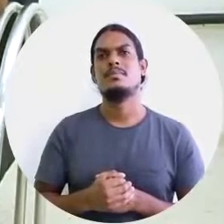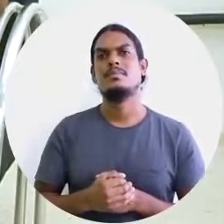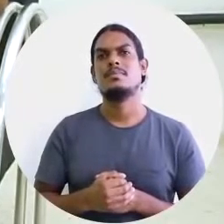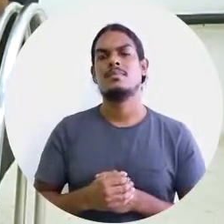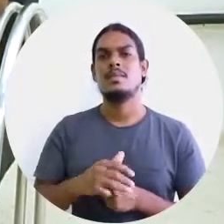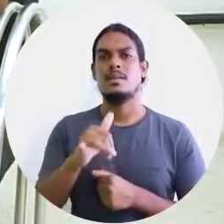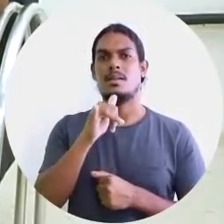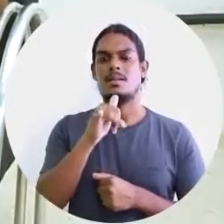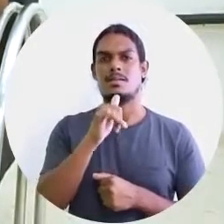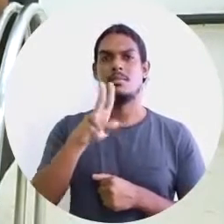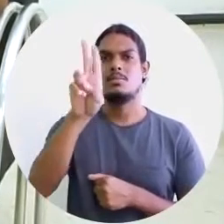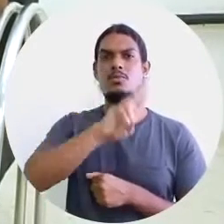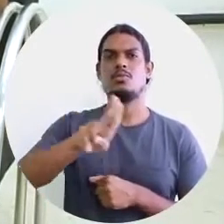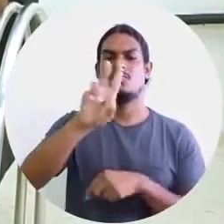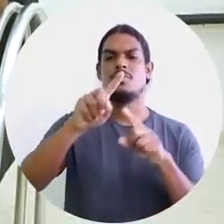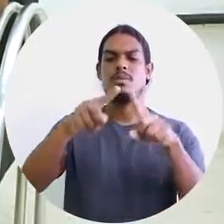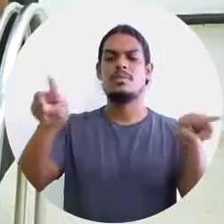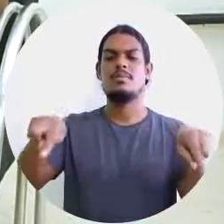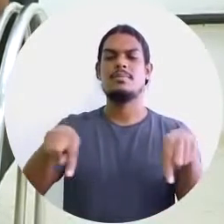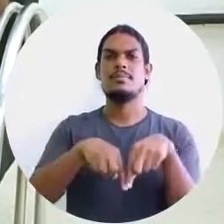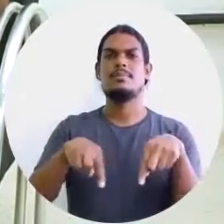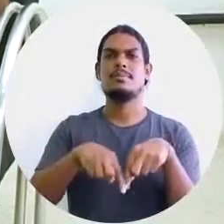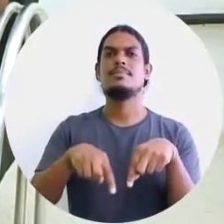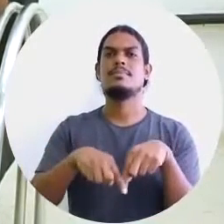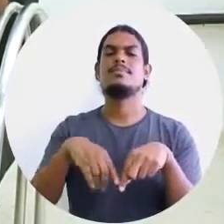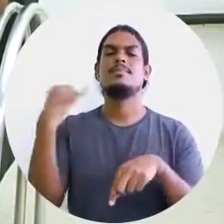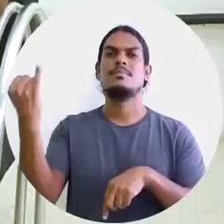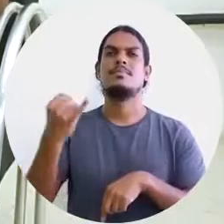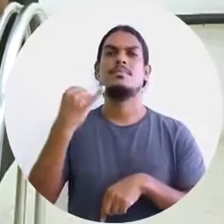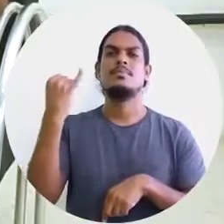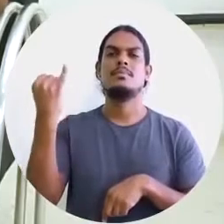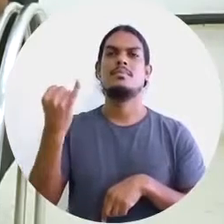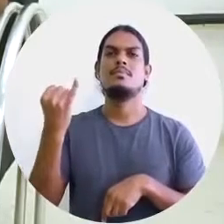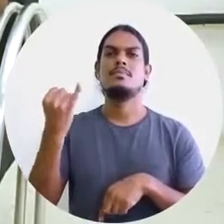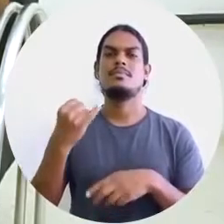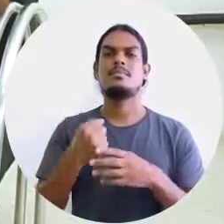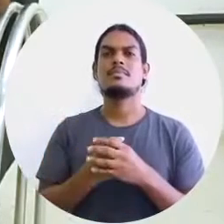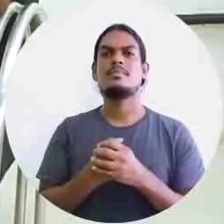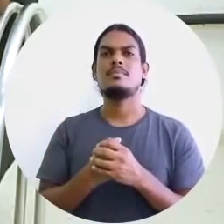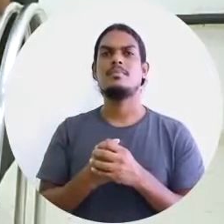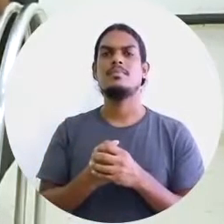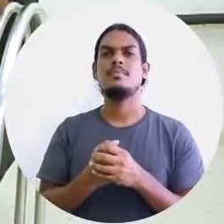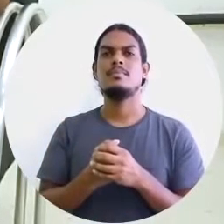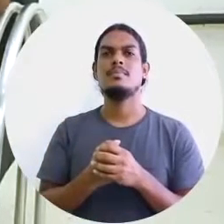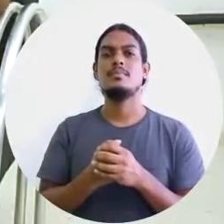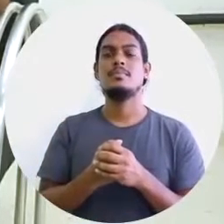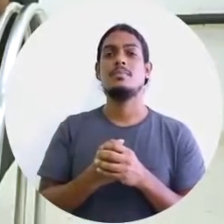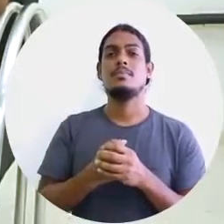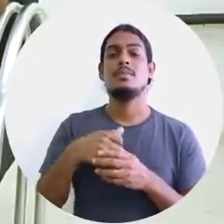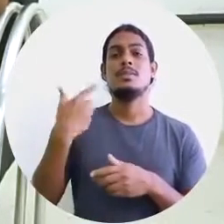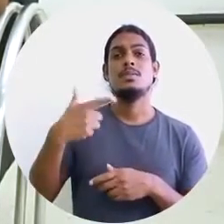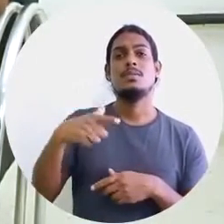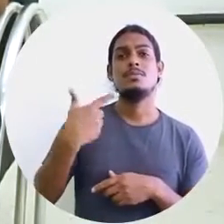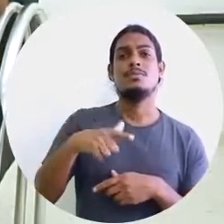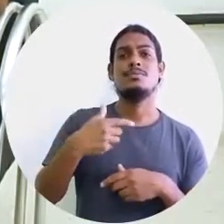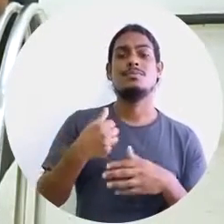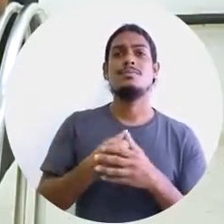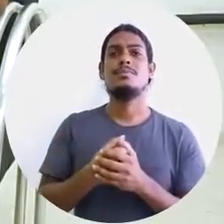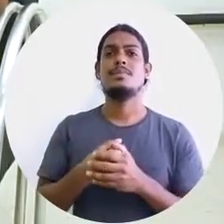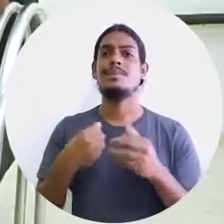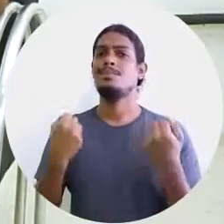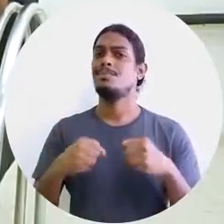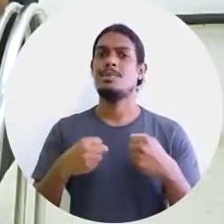exemplo. Isso vem em segundo lugar. E por último, seria a última opção, quando você não tem possibilidade de implantar essas duas